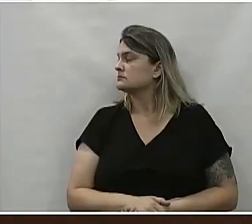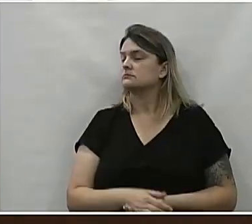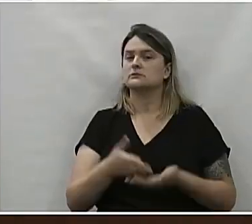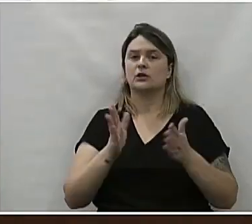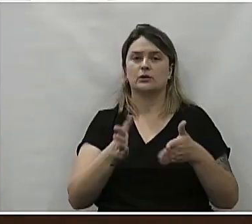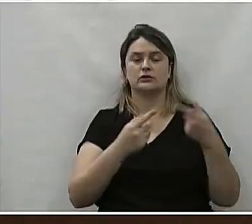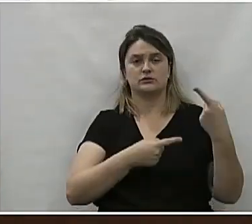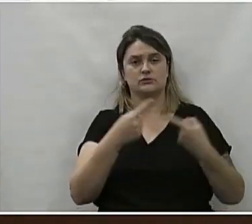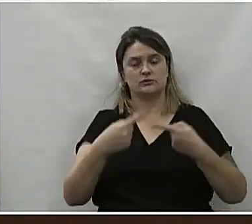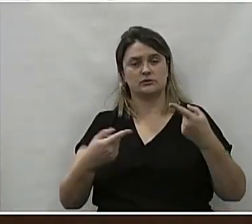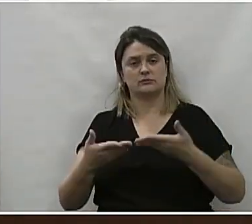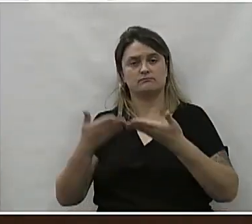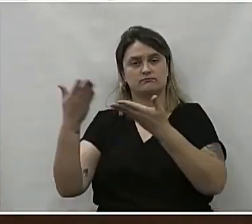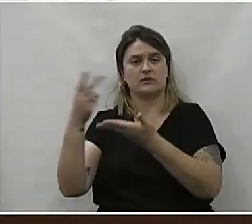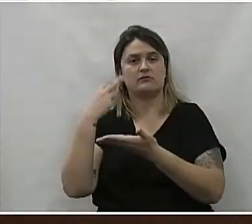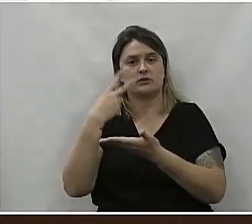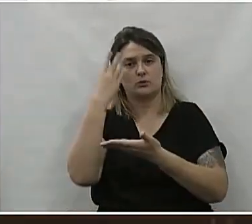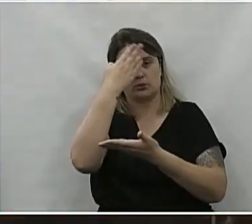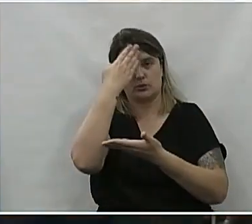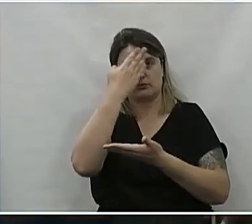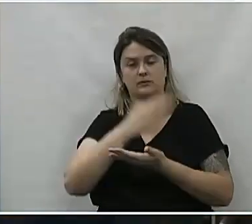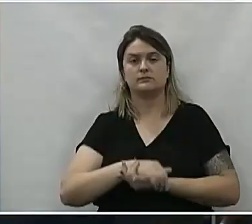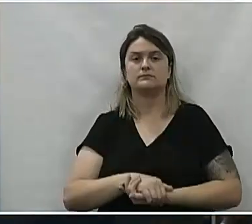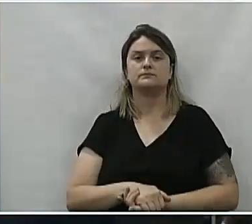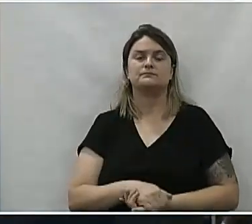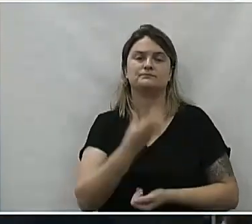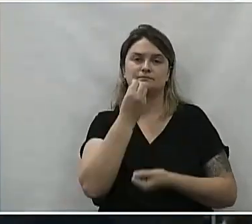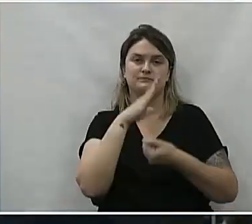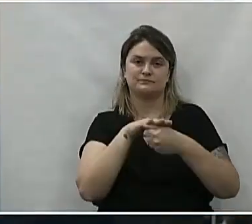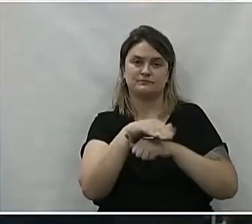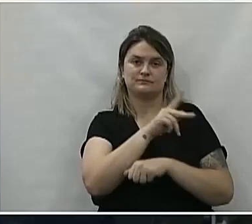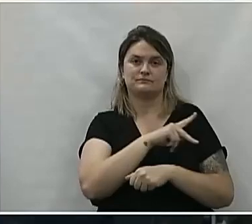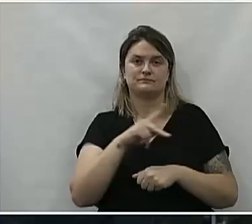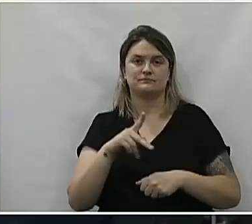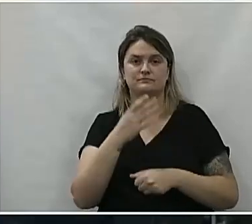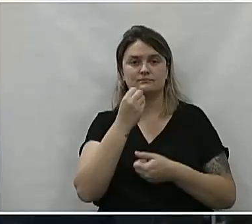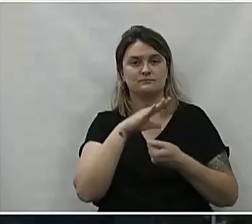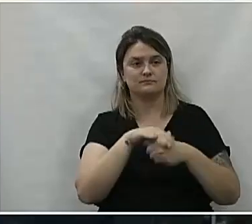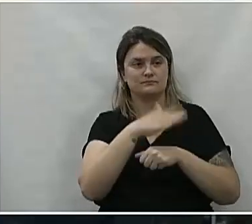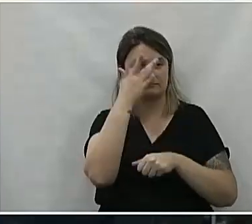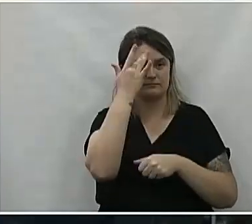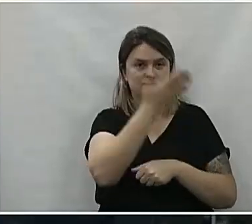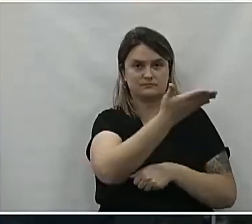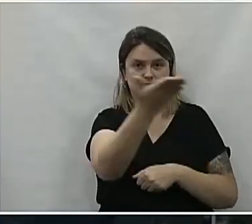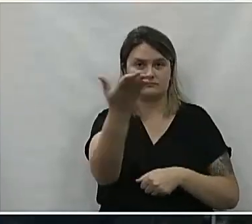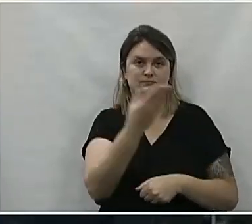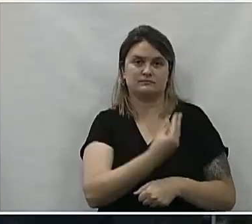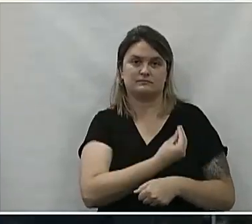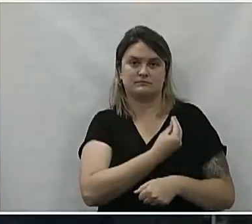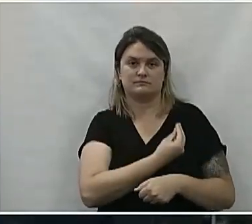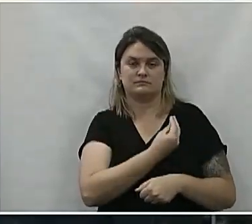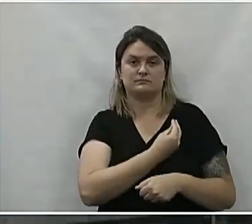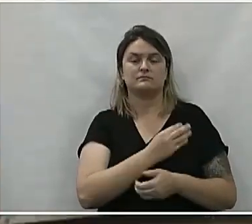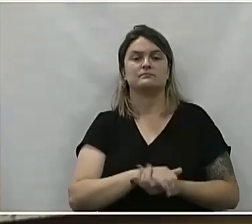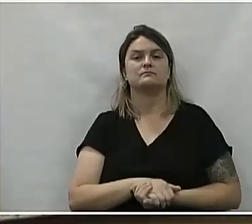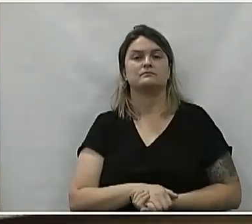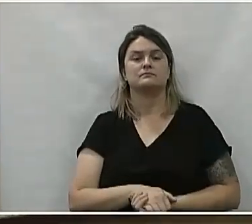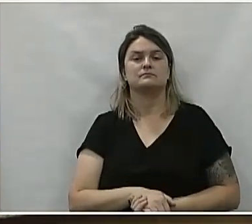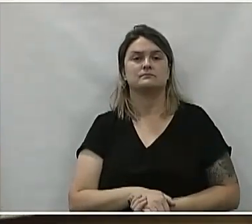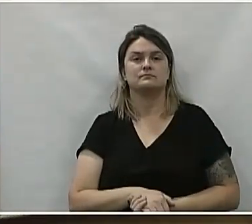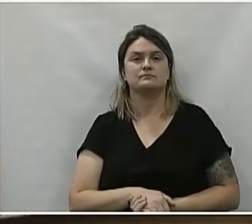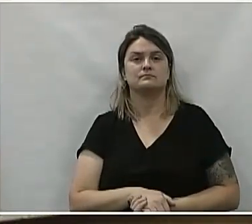Em discussão Com a palavra Vereador Cordova Boa noite presidente Boa noite a todos Estão presentes Em loco